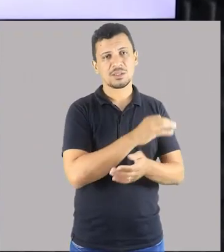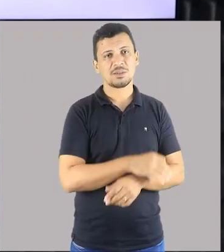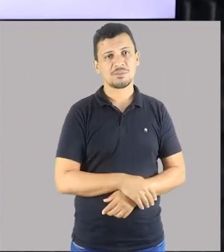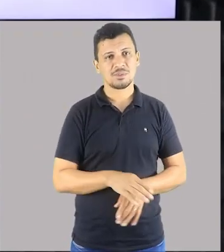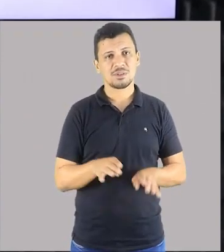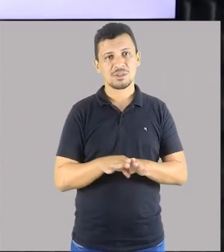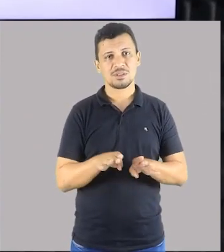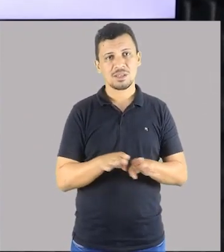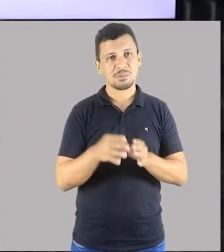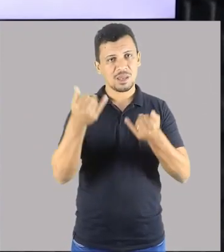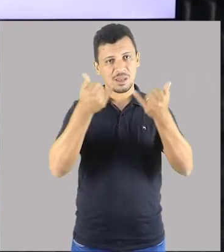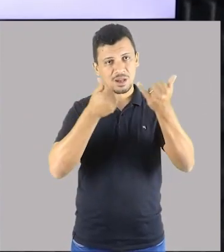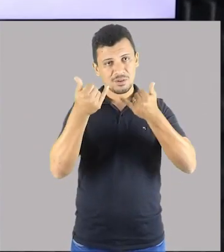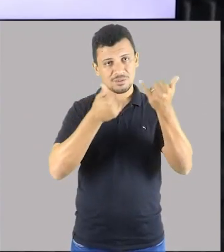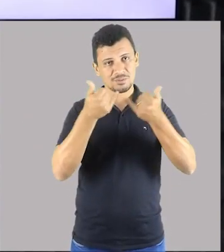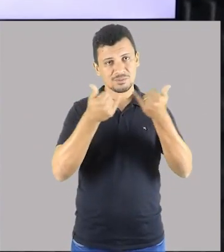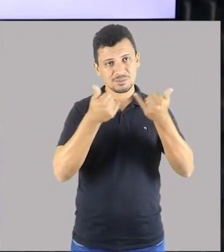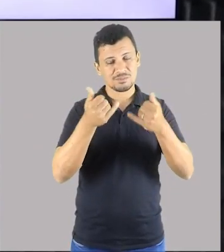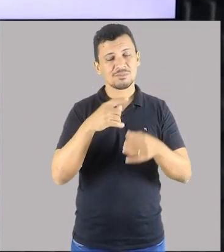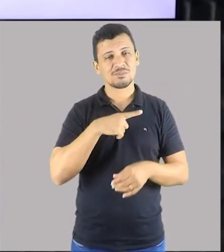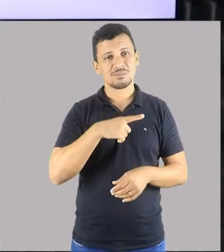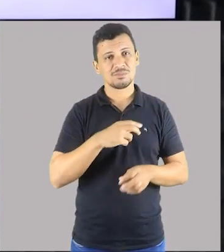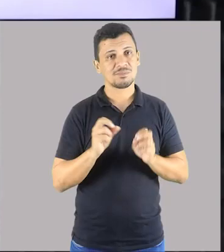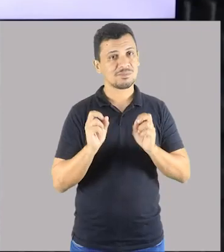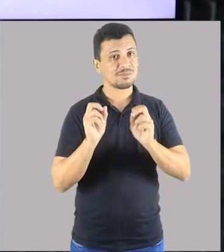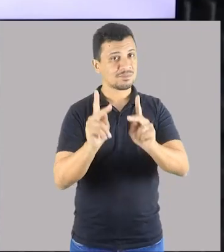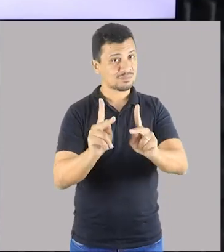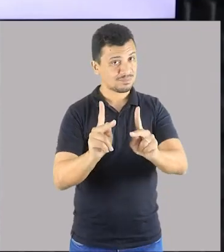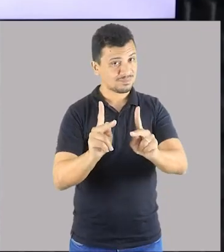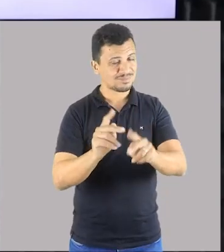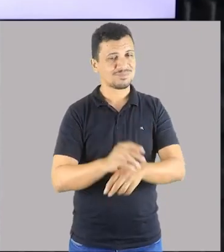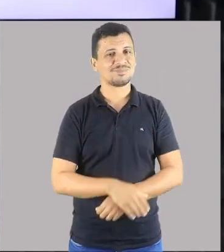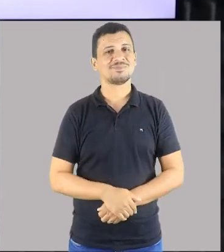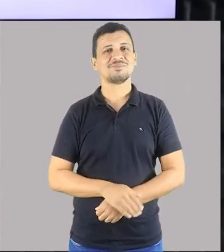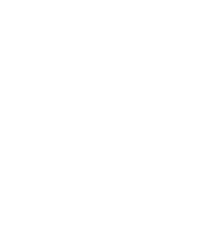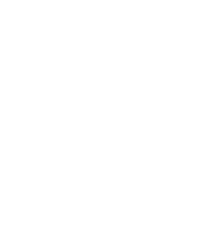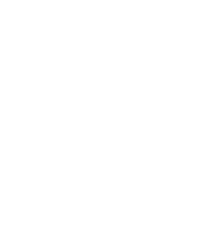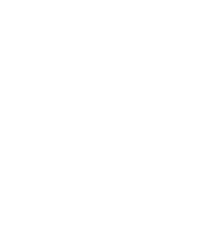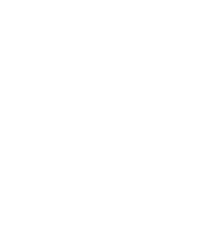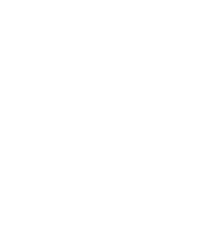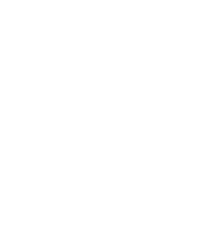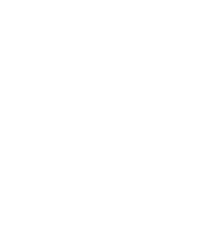e ativa o sininho para ter mais notificações. Beleza? Até a próxima aula.